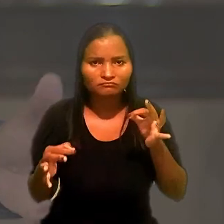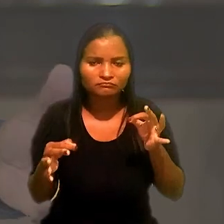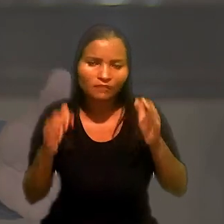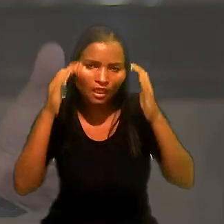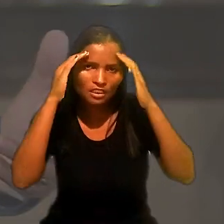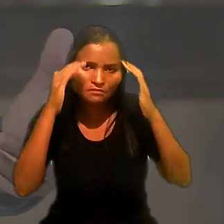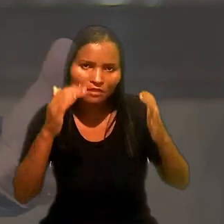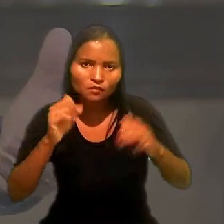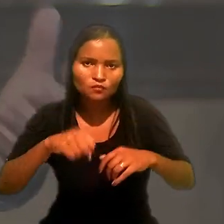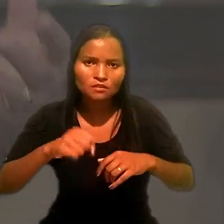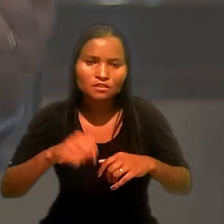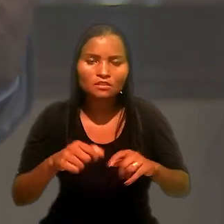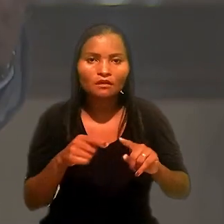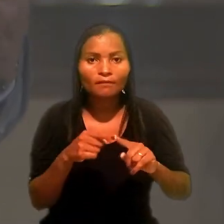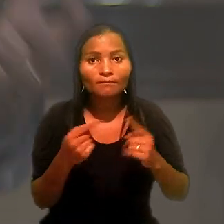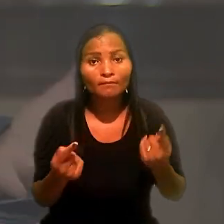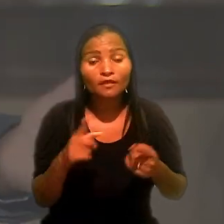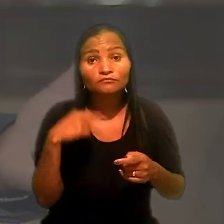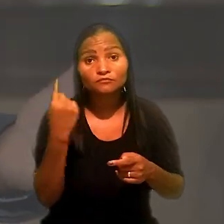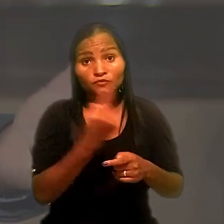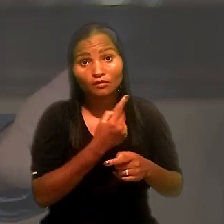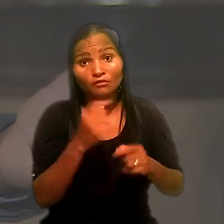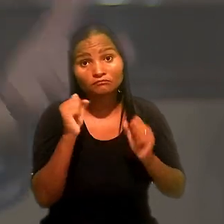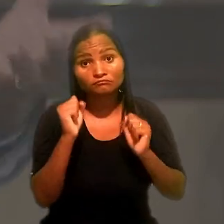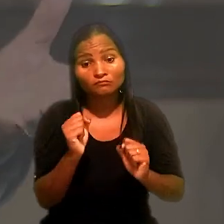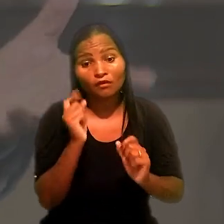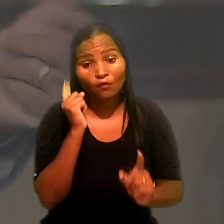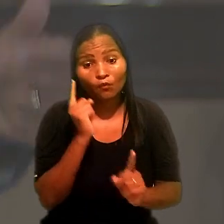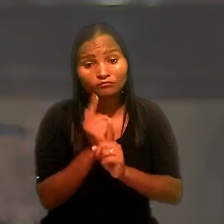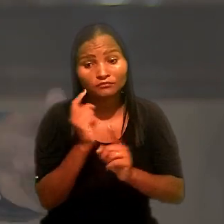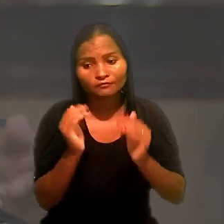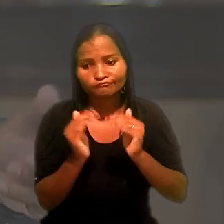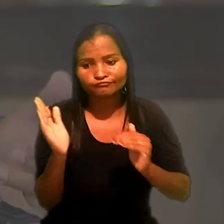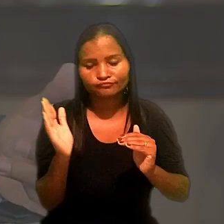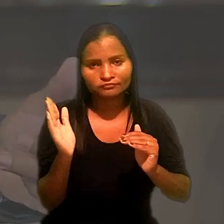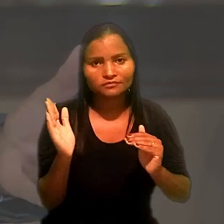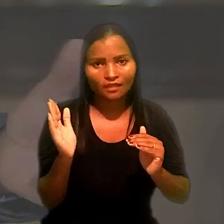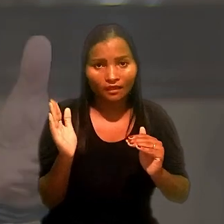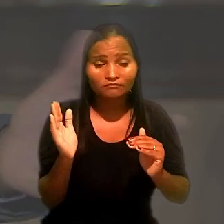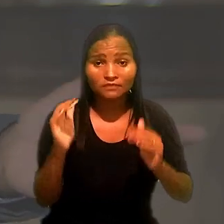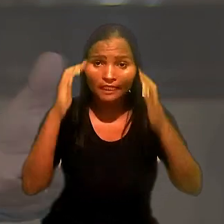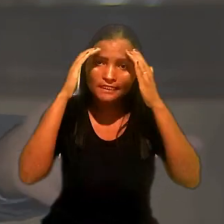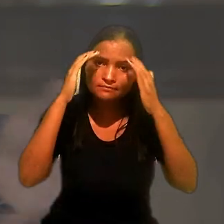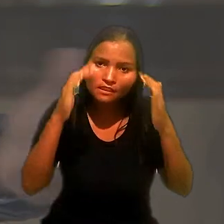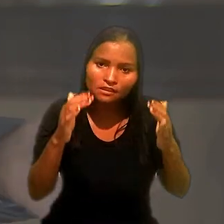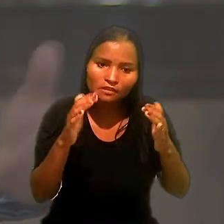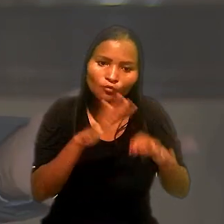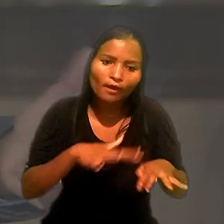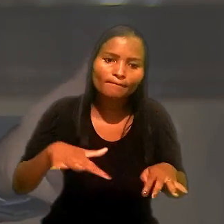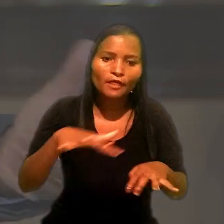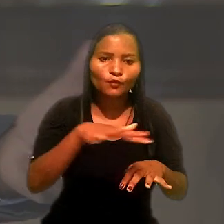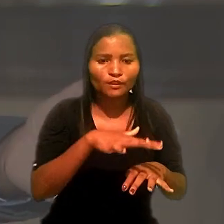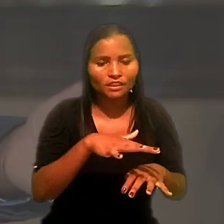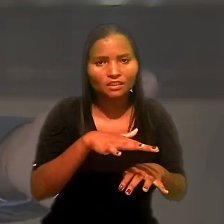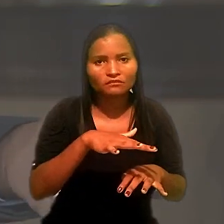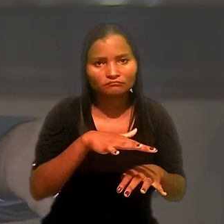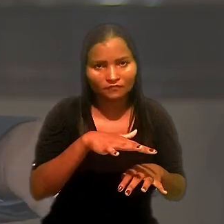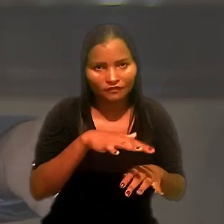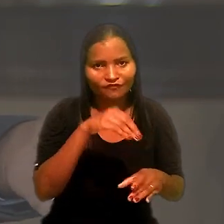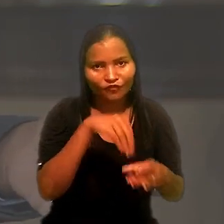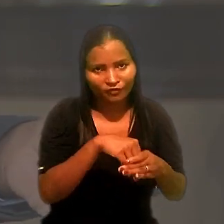podemos encontrar pontos de convergências, respeitando sempre a maioria, e ainda que